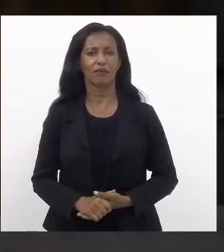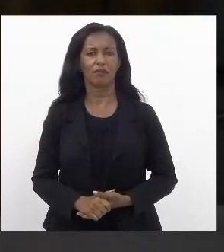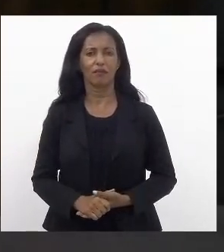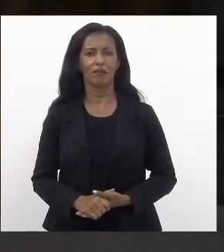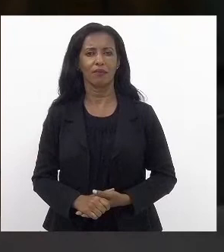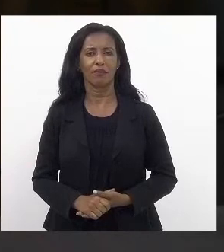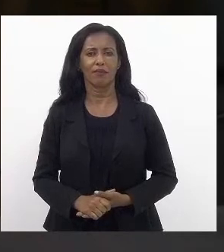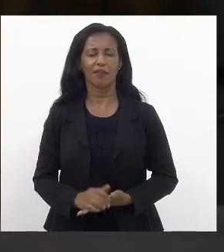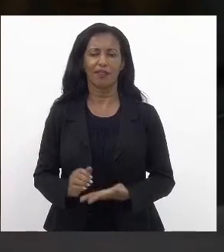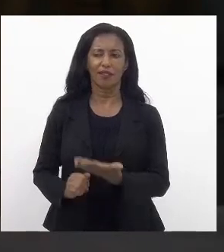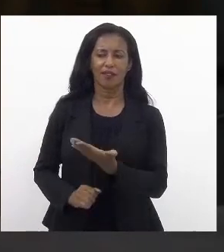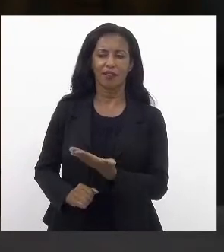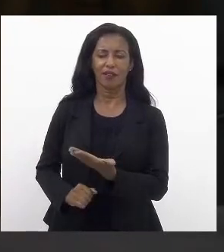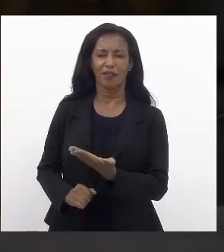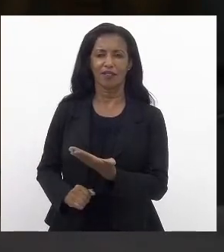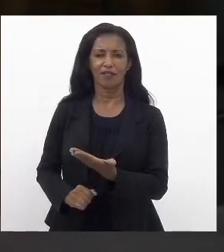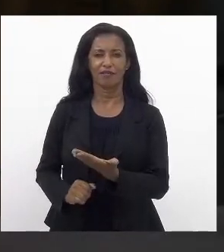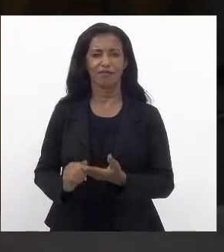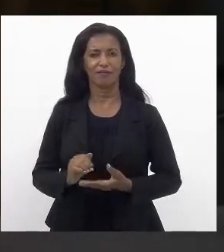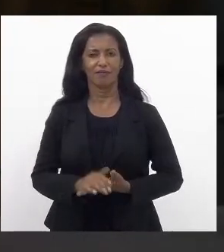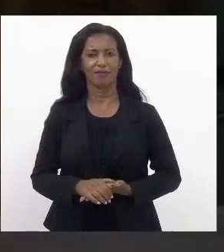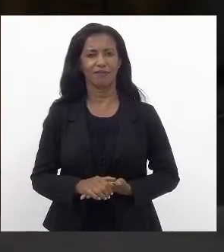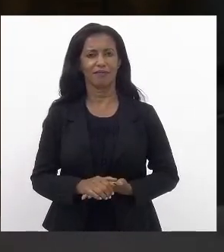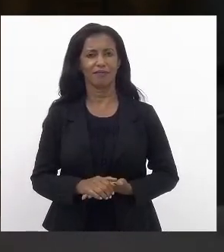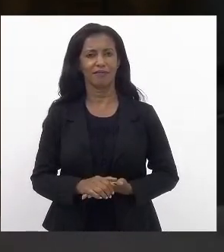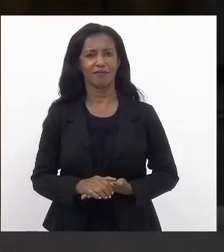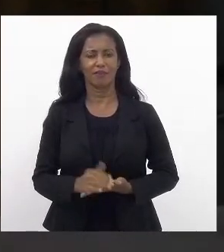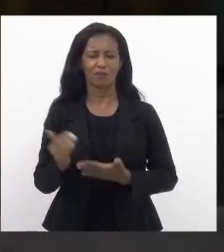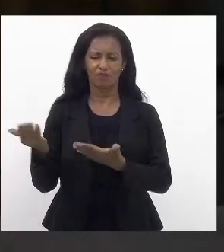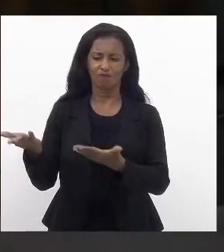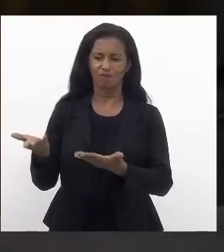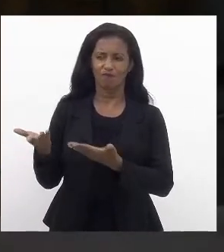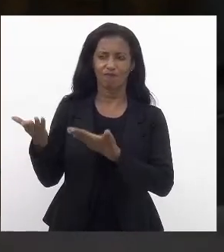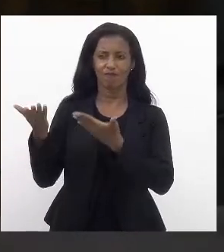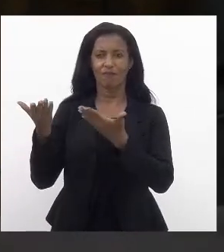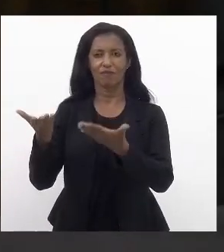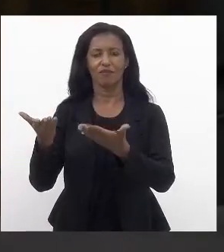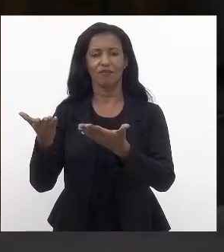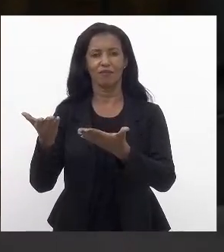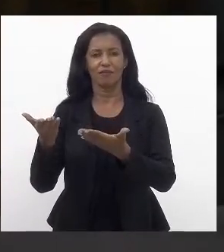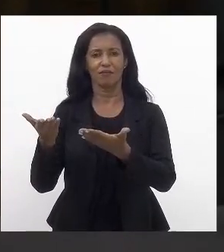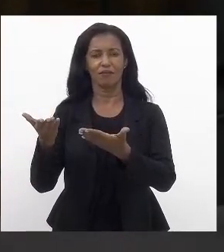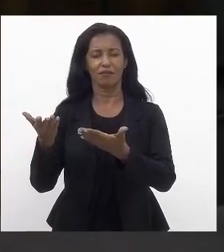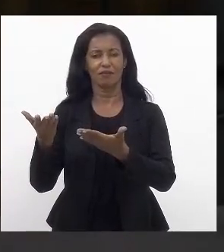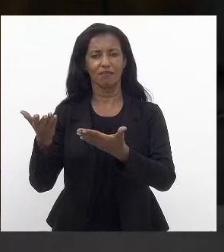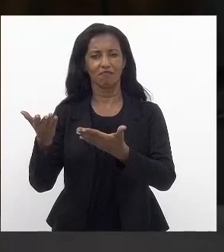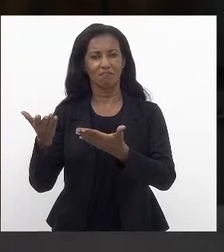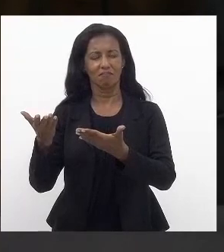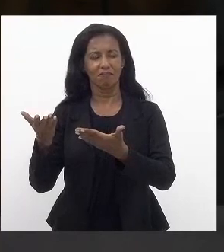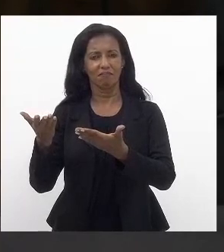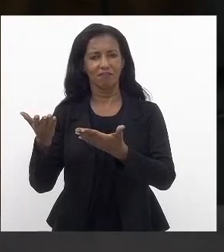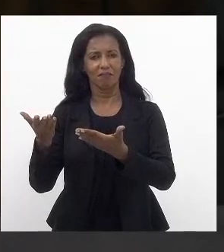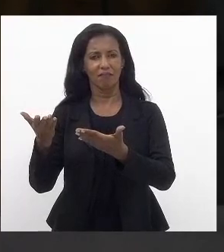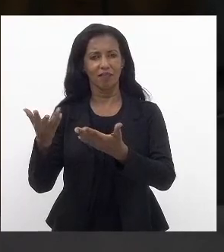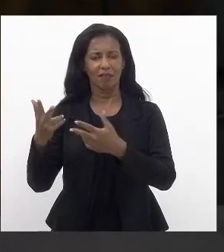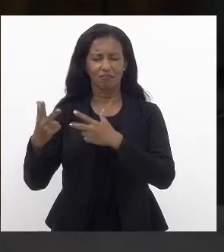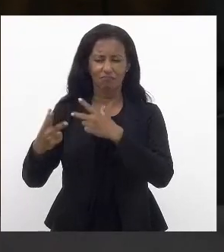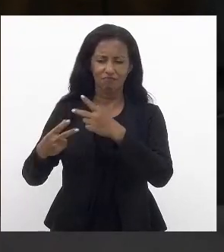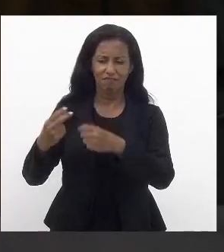e nosso querido Sua Excelência, homenagem mais do que merecida.